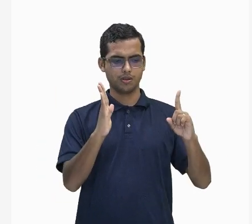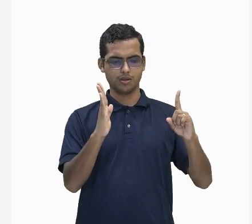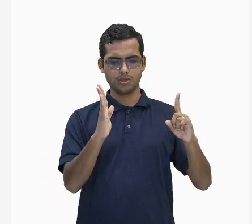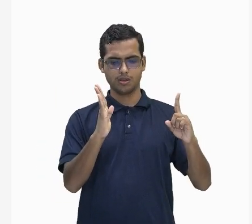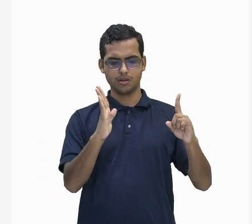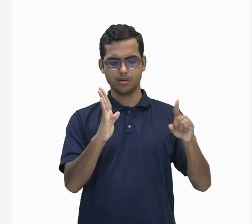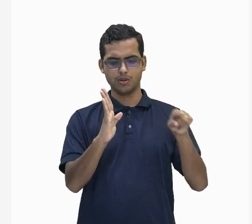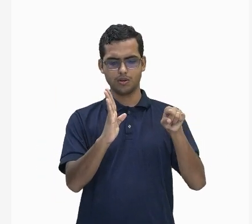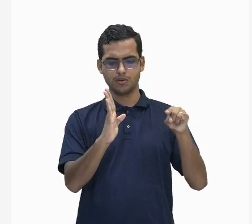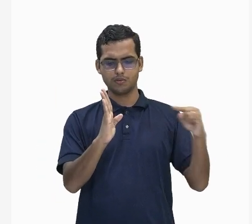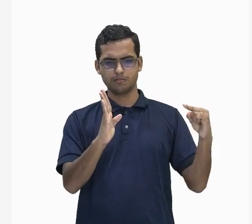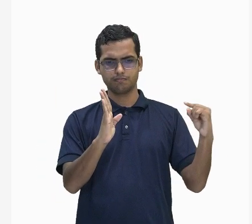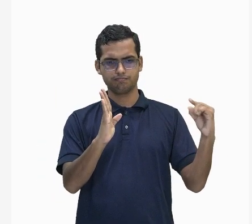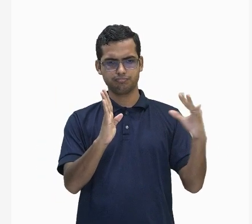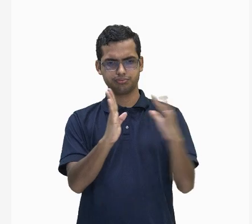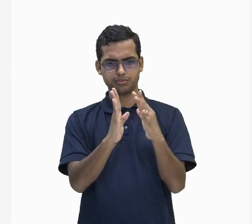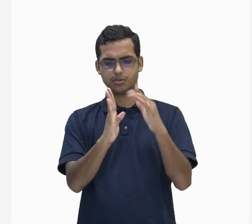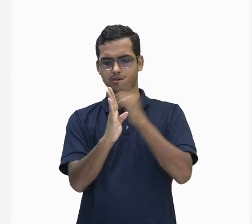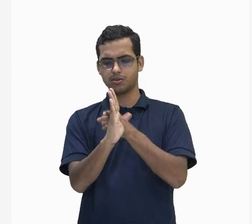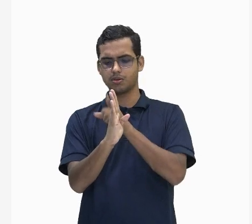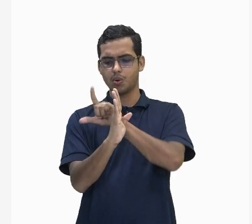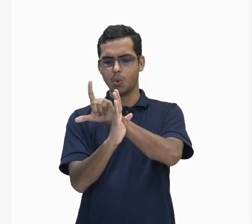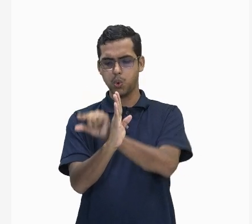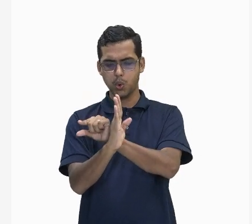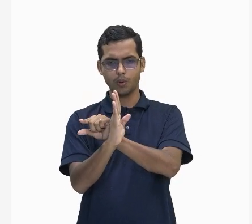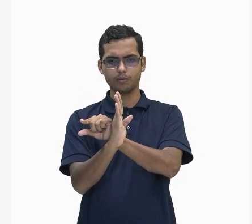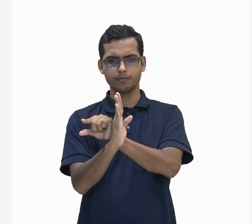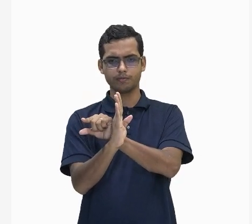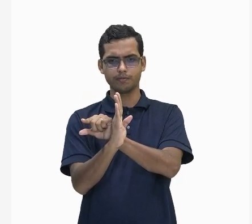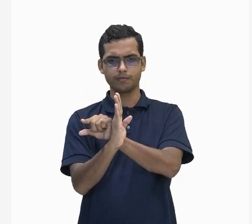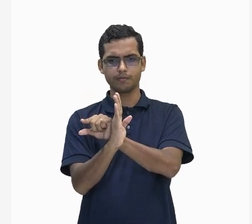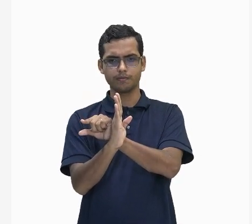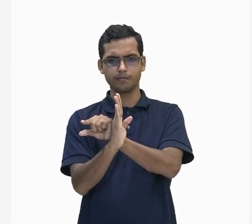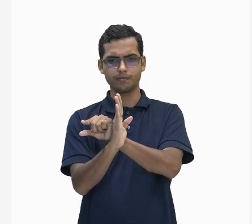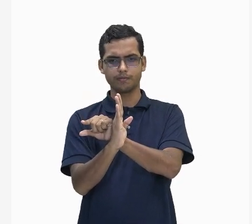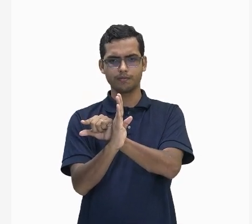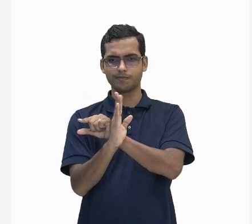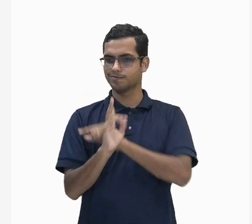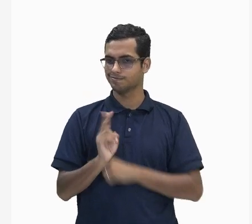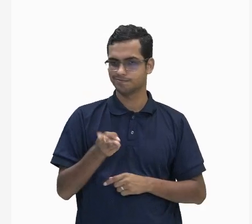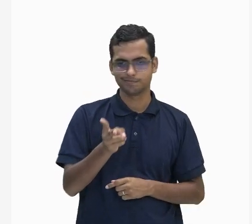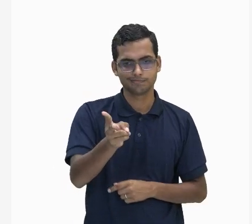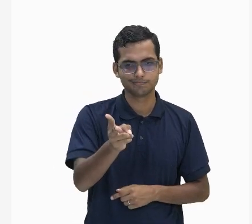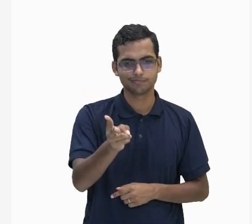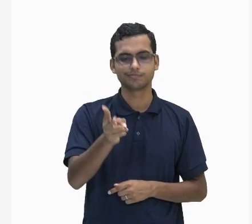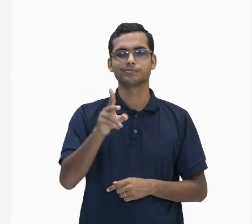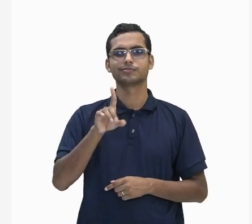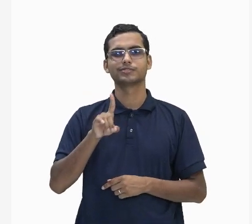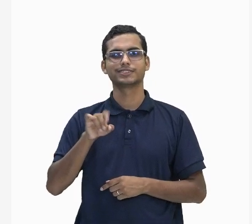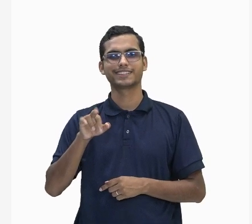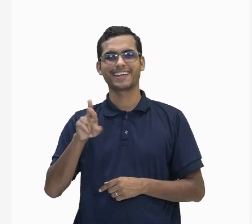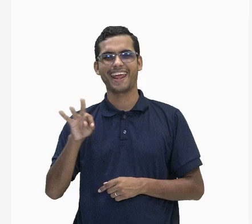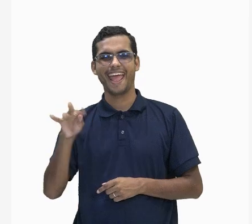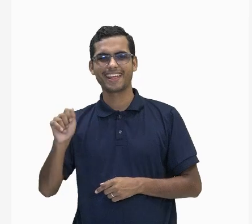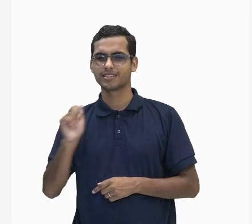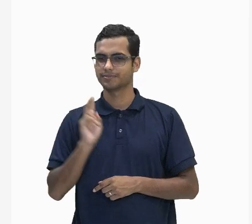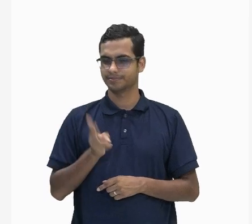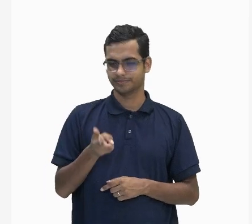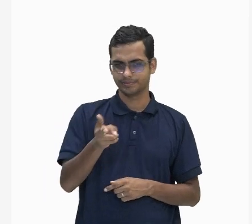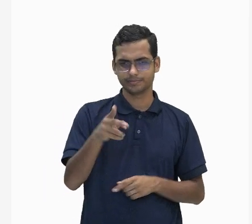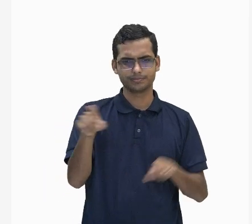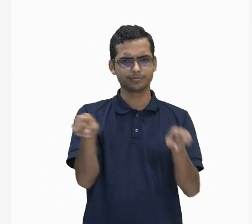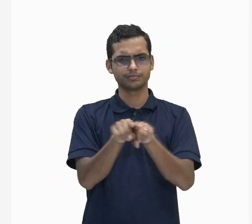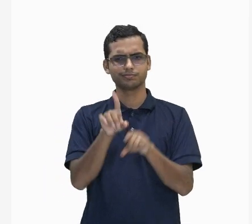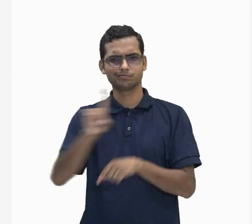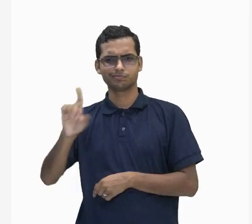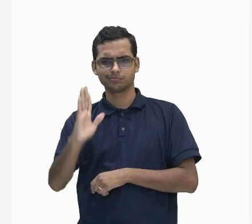e direita. Direita por quê? Porque ela está na mesma orientação do objeto. Veja que o objeto é uma vela